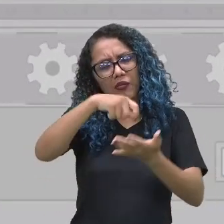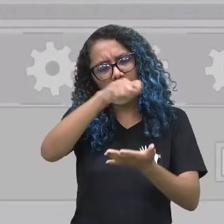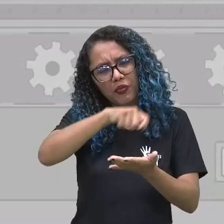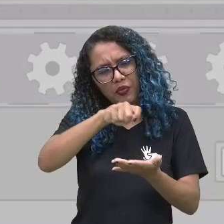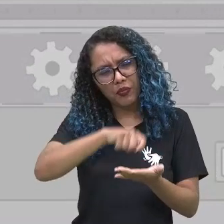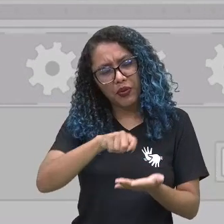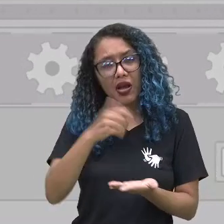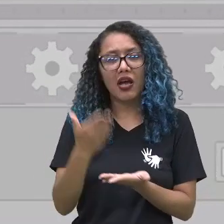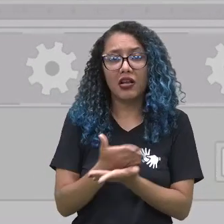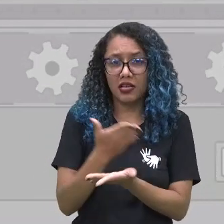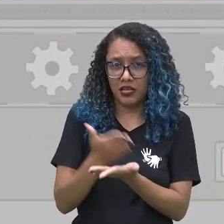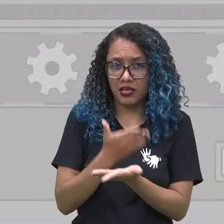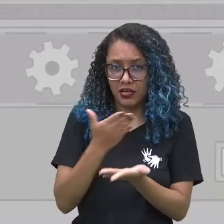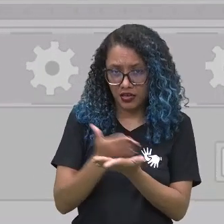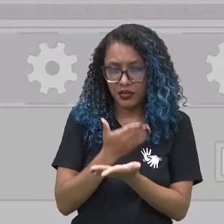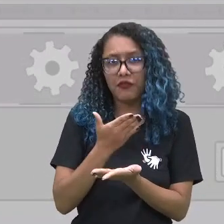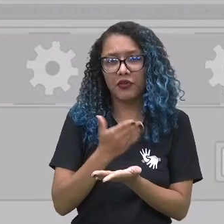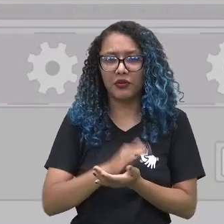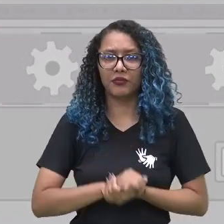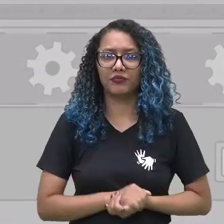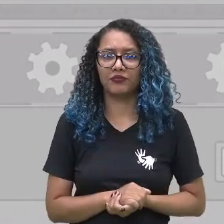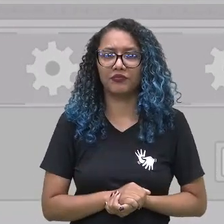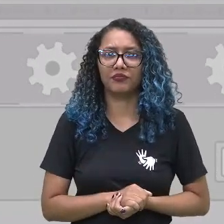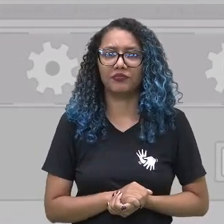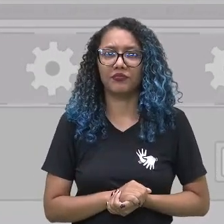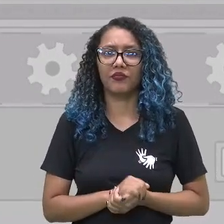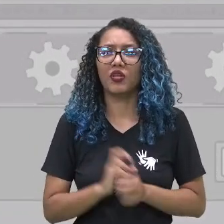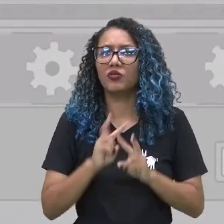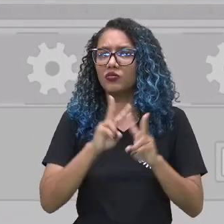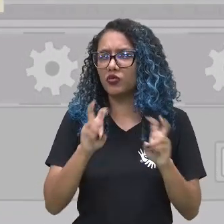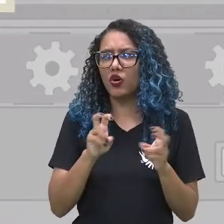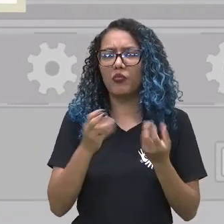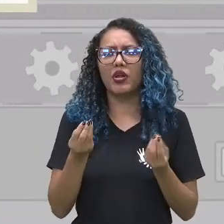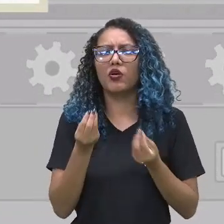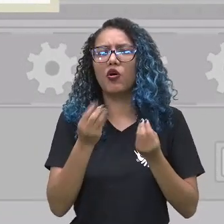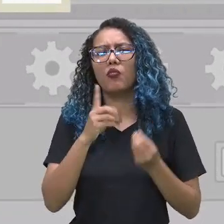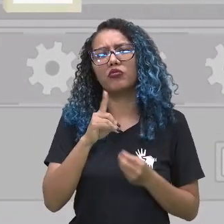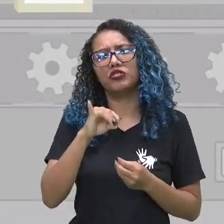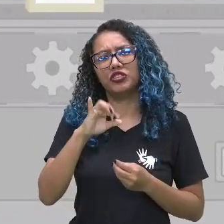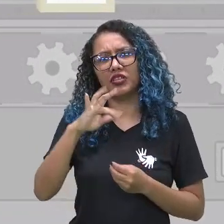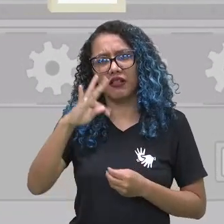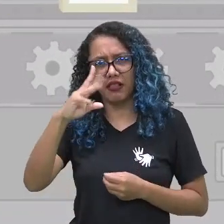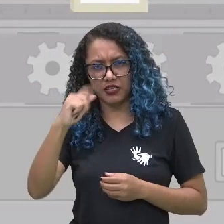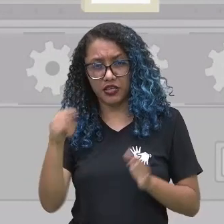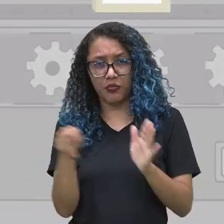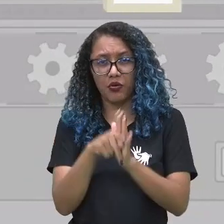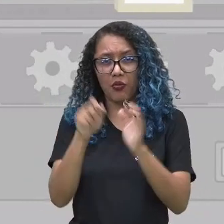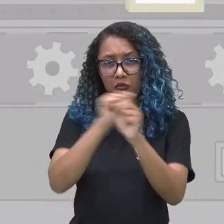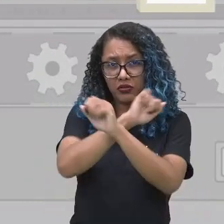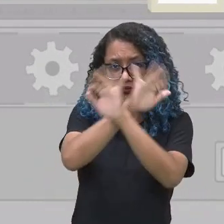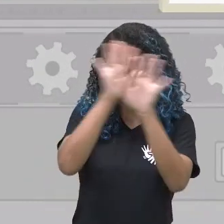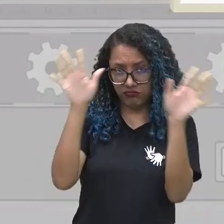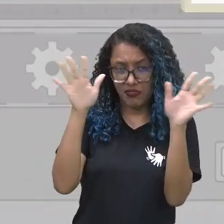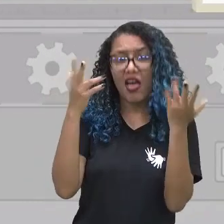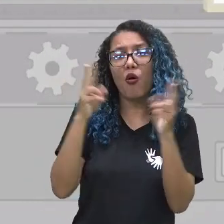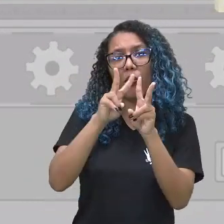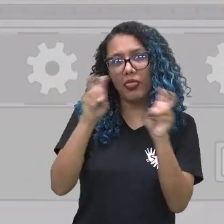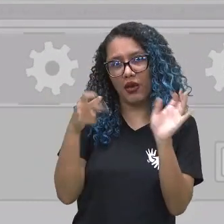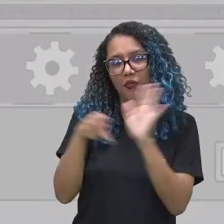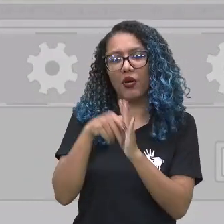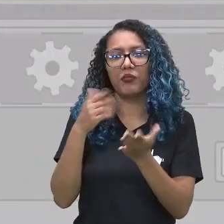questão da dialética do esclarecimento. Por isso, vejam o título, né, Dialética do Esclarecimento, que